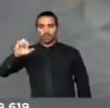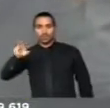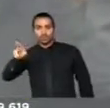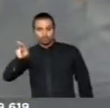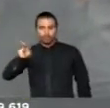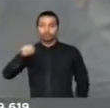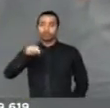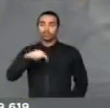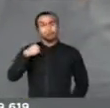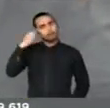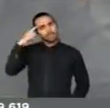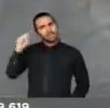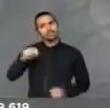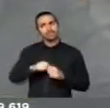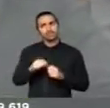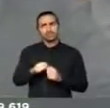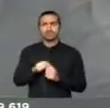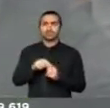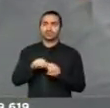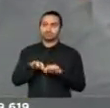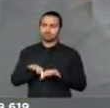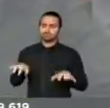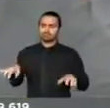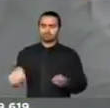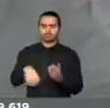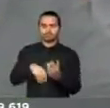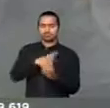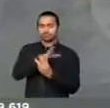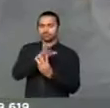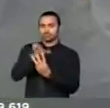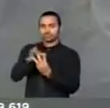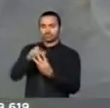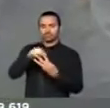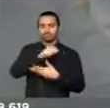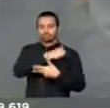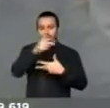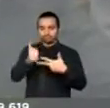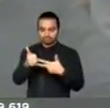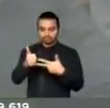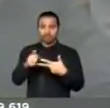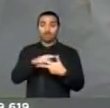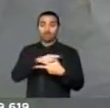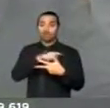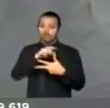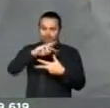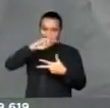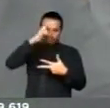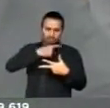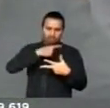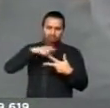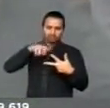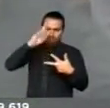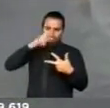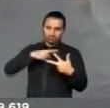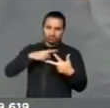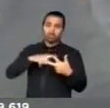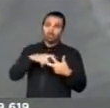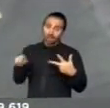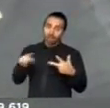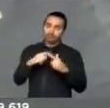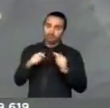poderes, foi para dividir com a independência, mas que estivesse em harmonia. Então, quando um outro poder